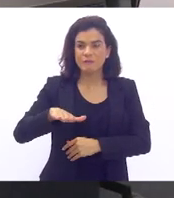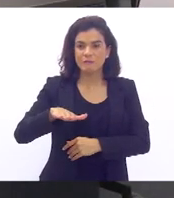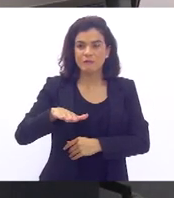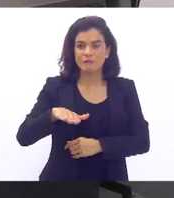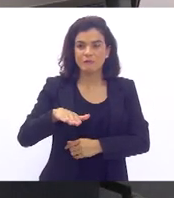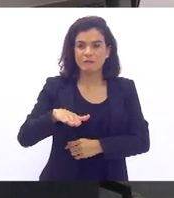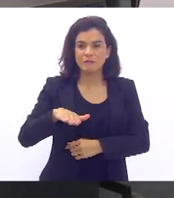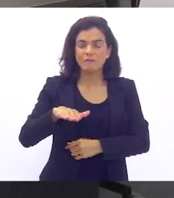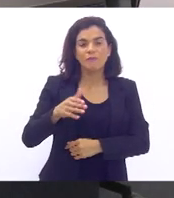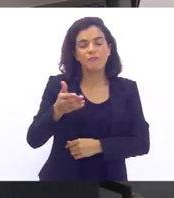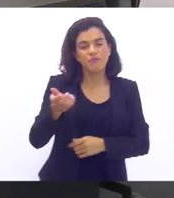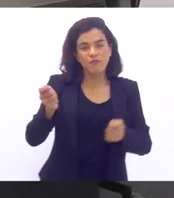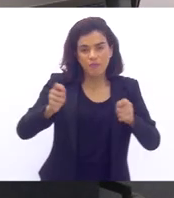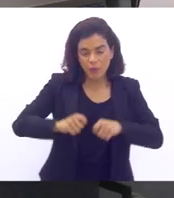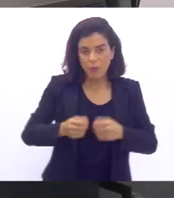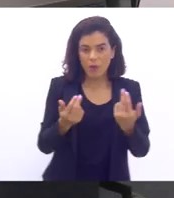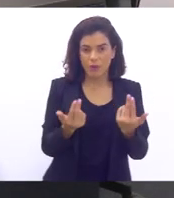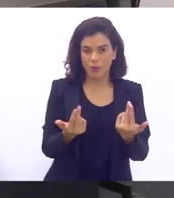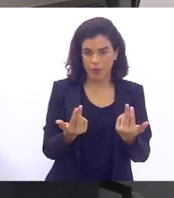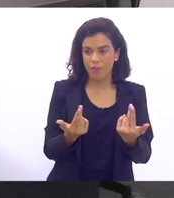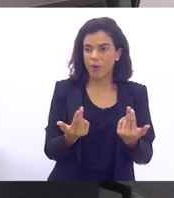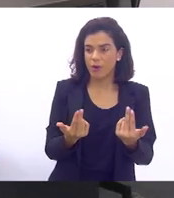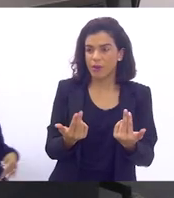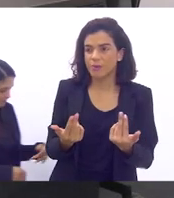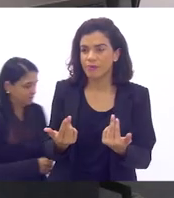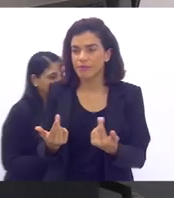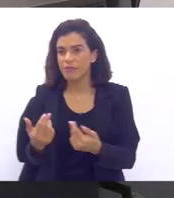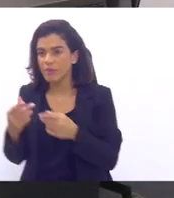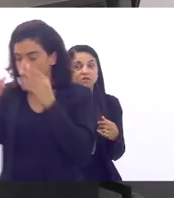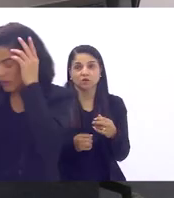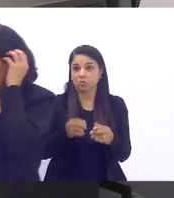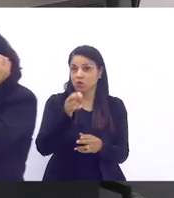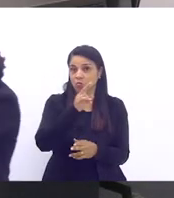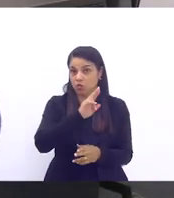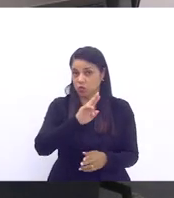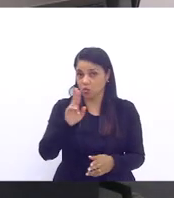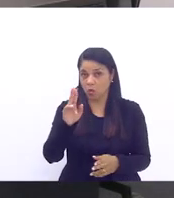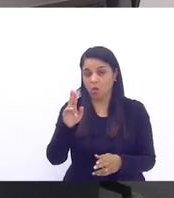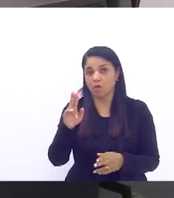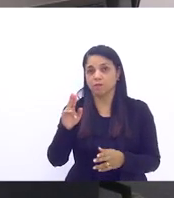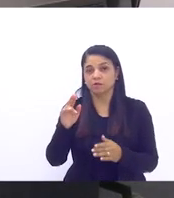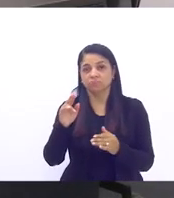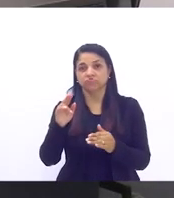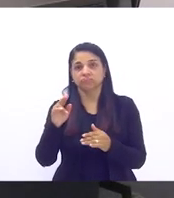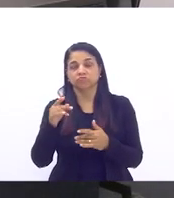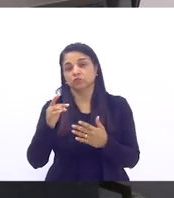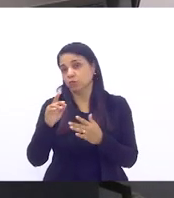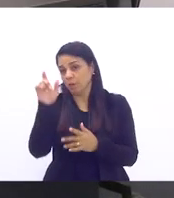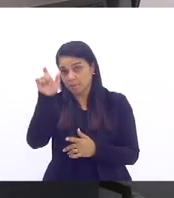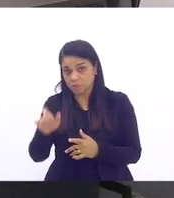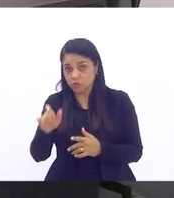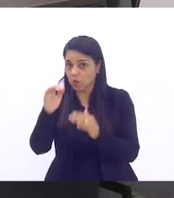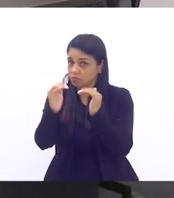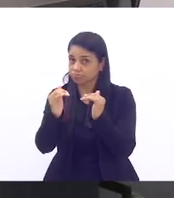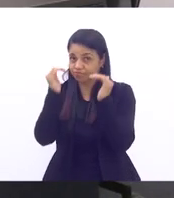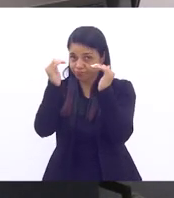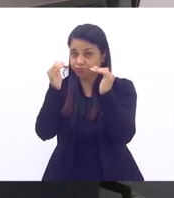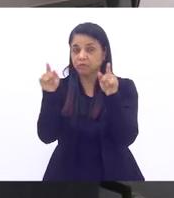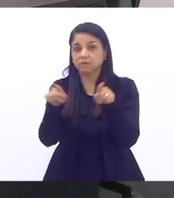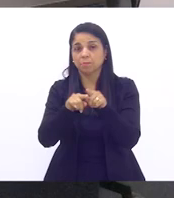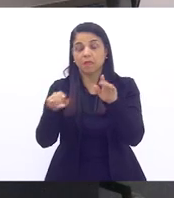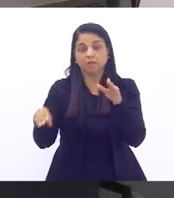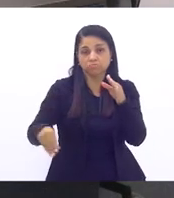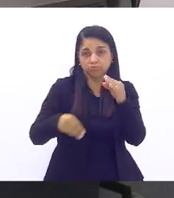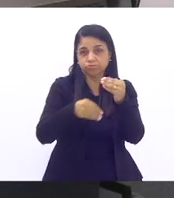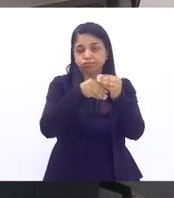a gente pode da mesma forma dar o nome de uma personalidade que foi motivadora da lei que a gente possa incluir no